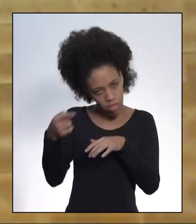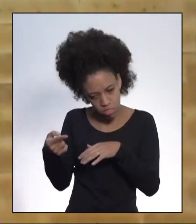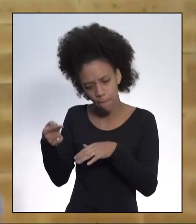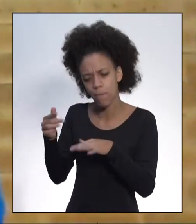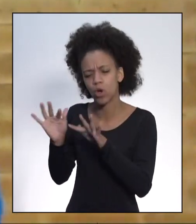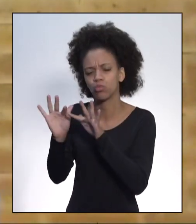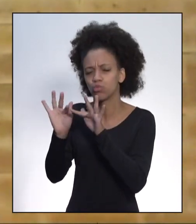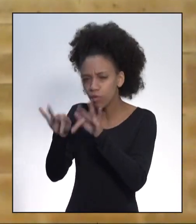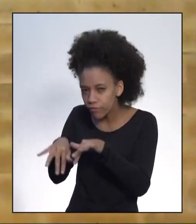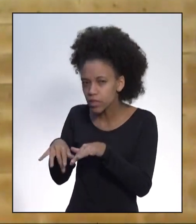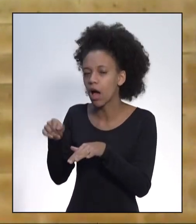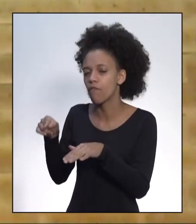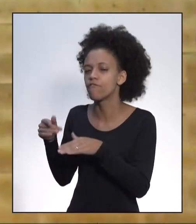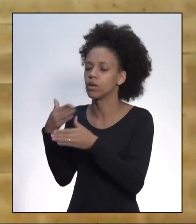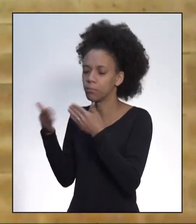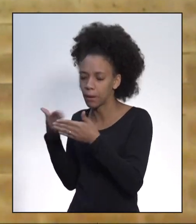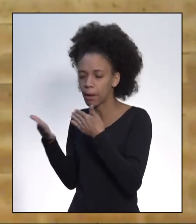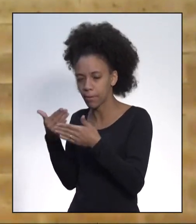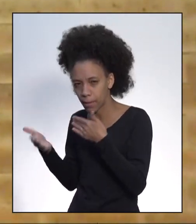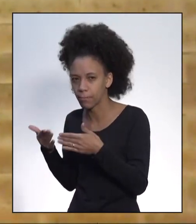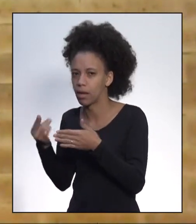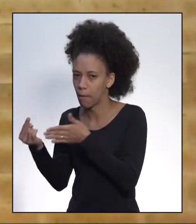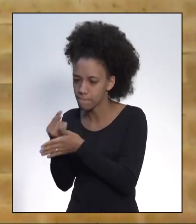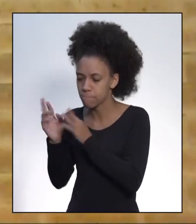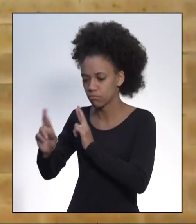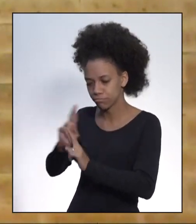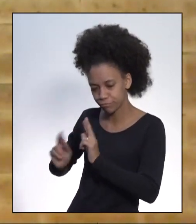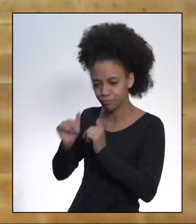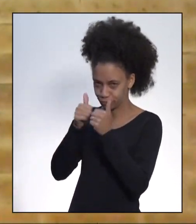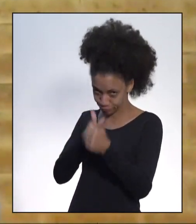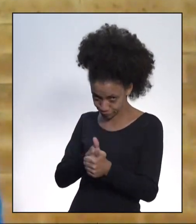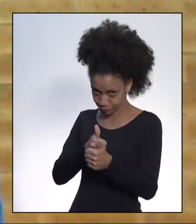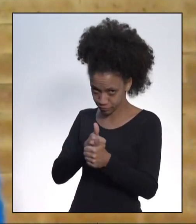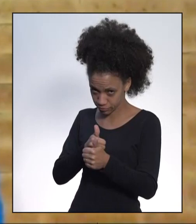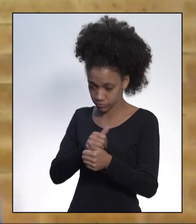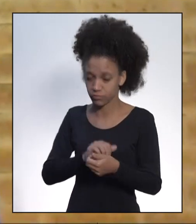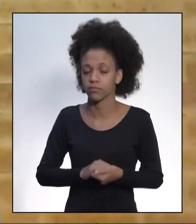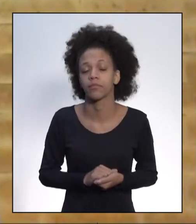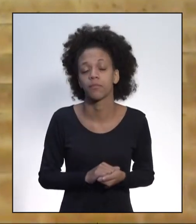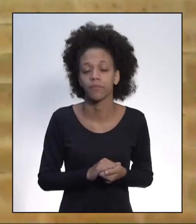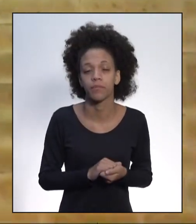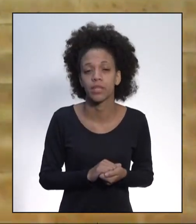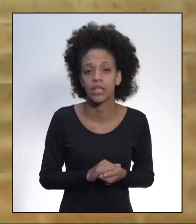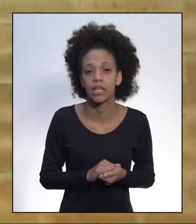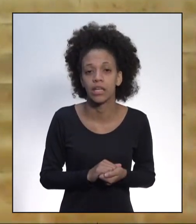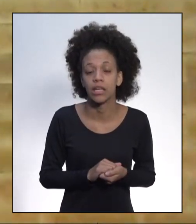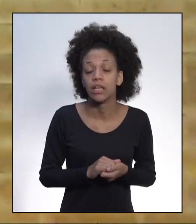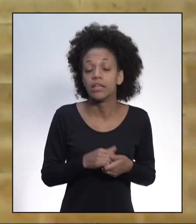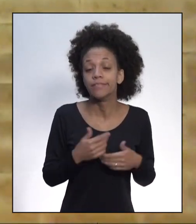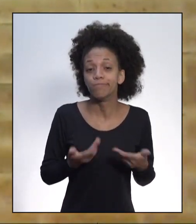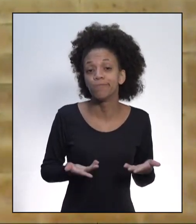final aqui e começar a responder essas perguntas para vocês, tá bom?